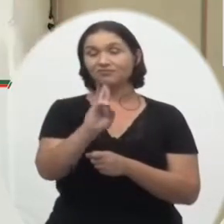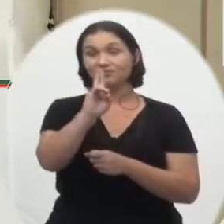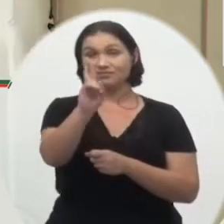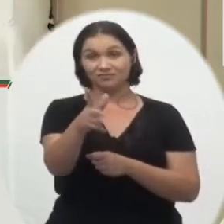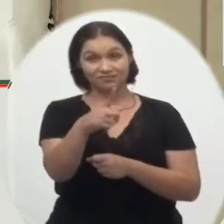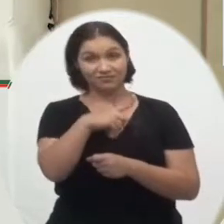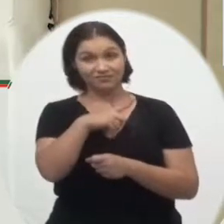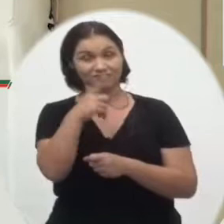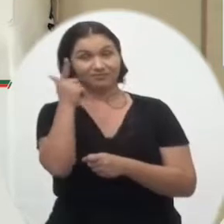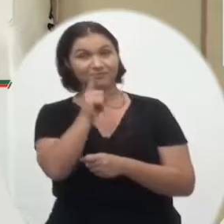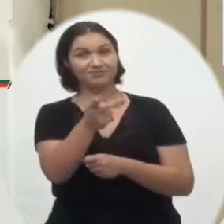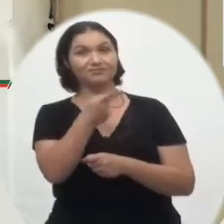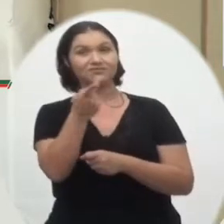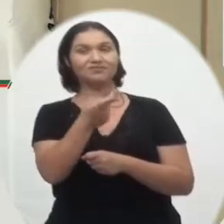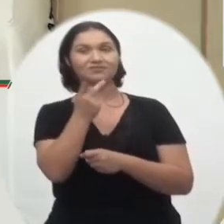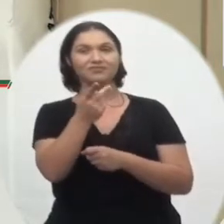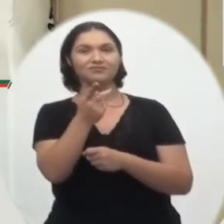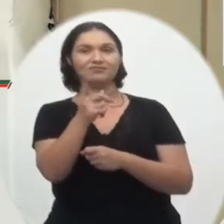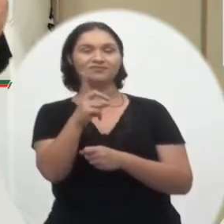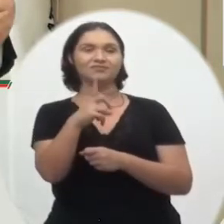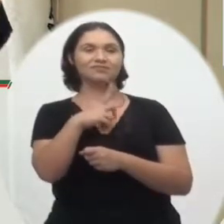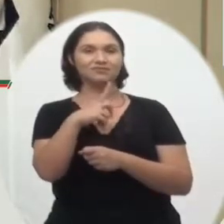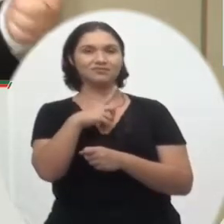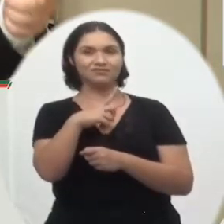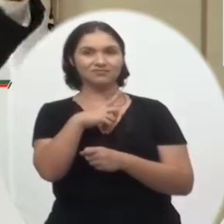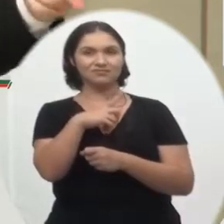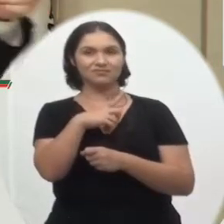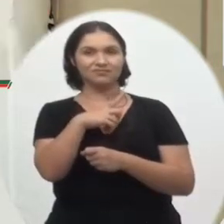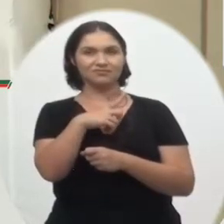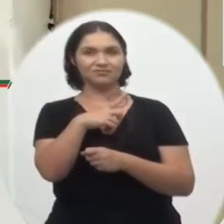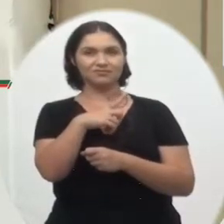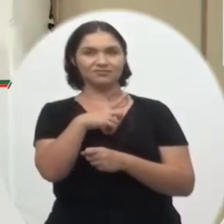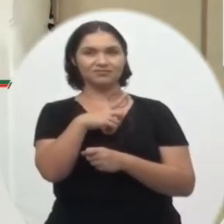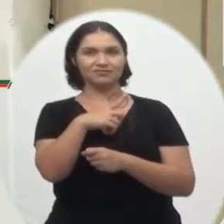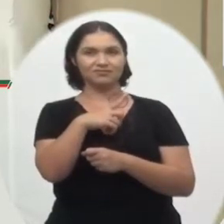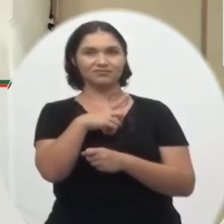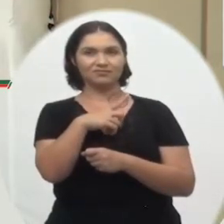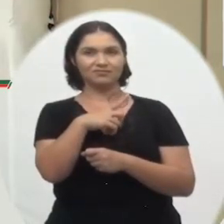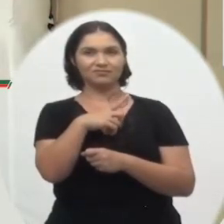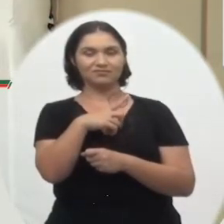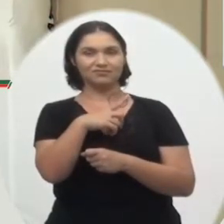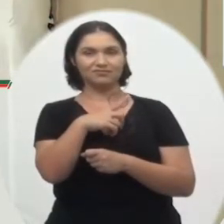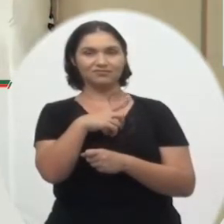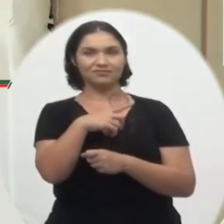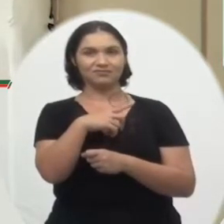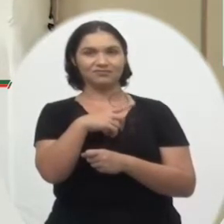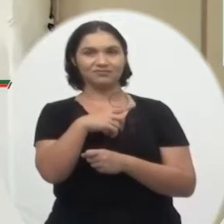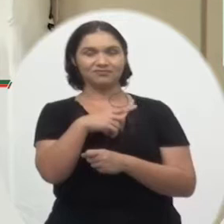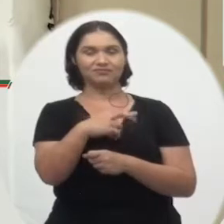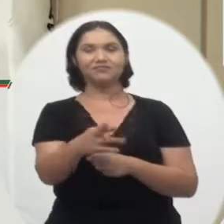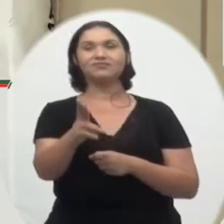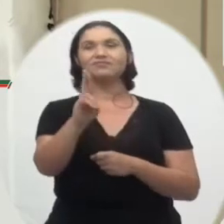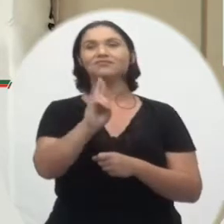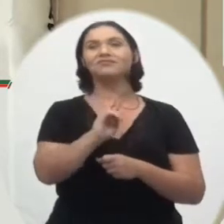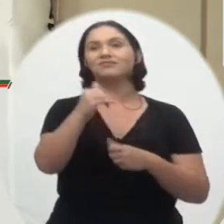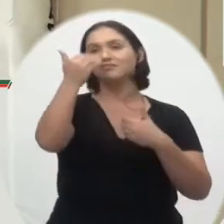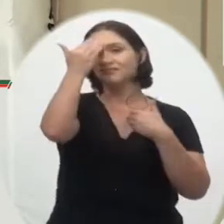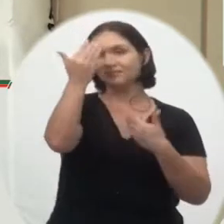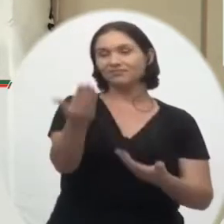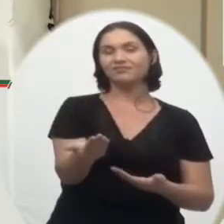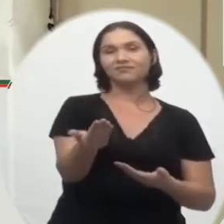Novamente eu falo, que venha a resposta, venha positiva, com dia, data, hora, tudo certinho, para nós ir lá e fazer uma festa. Obrigado